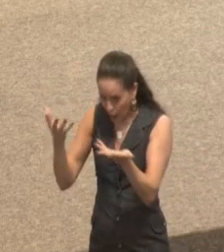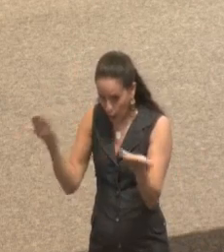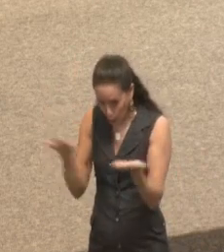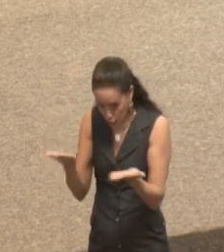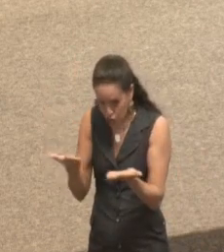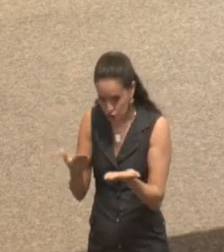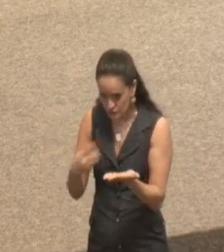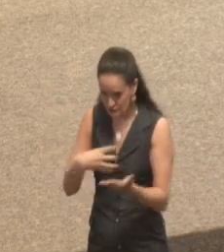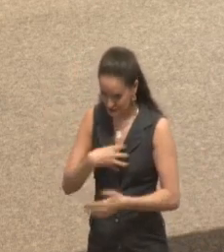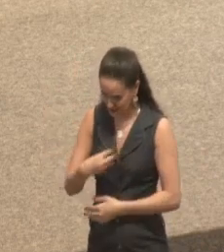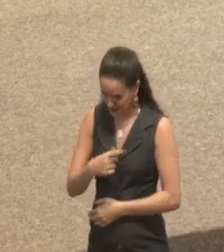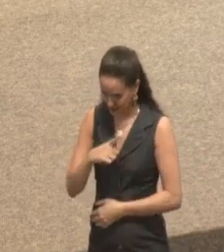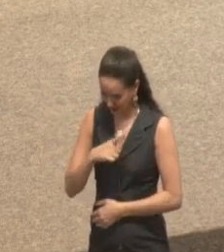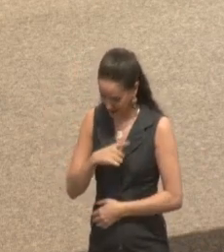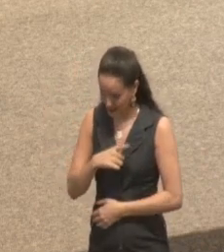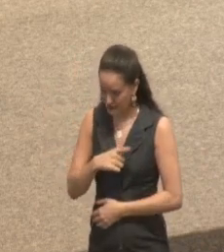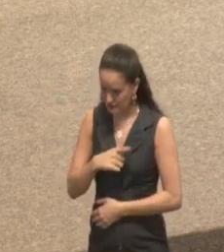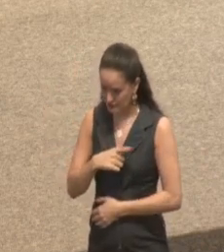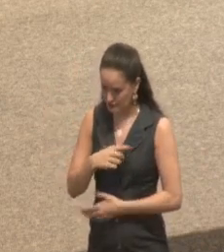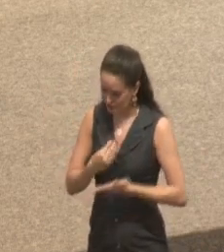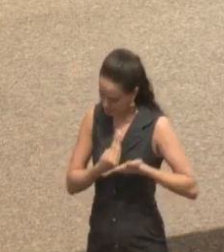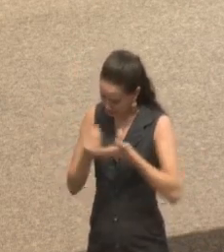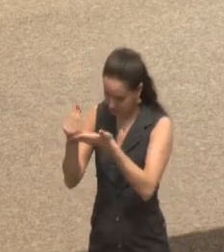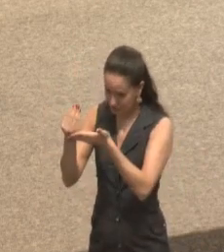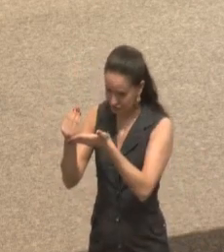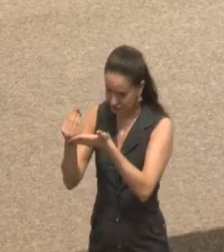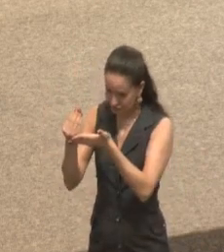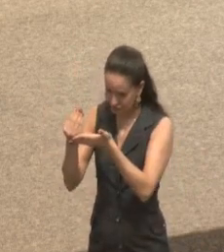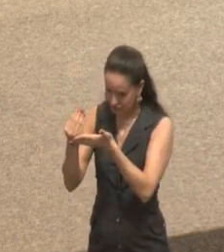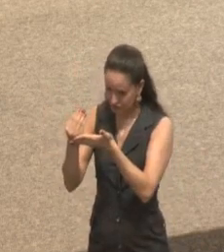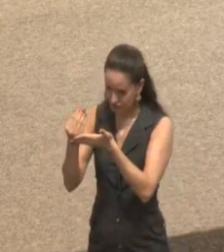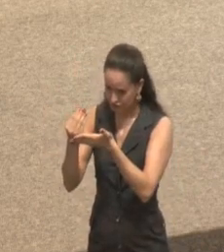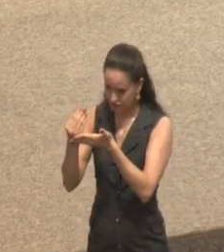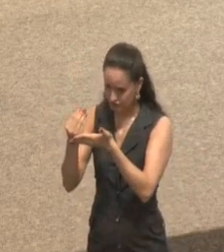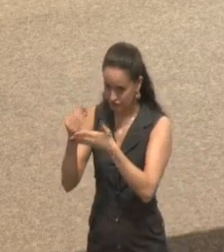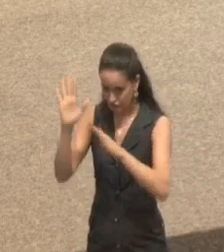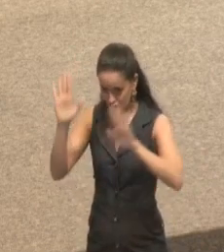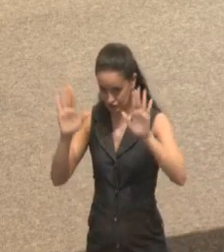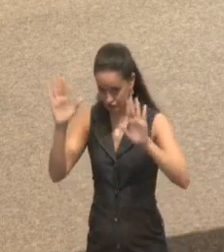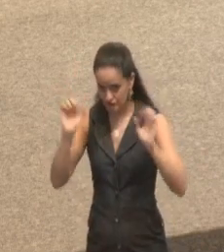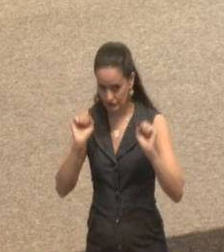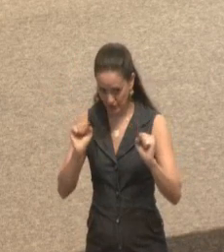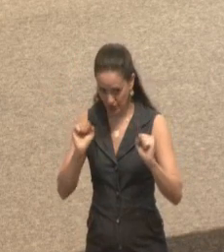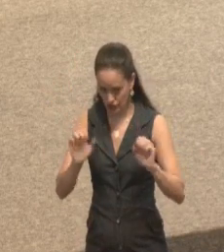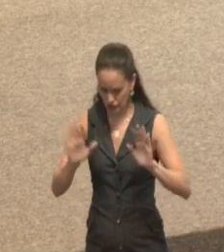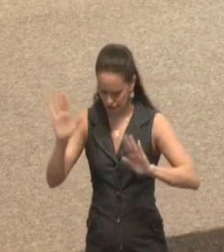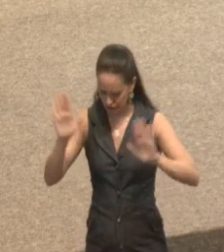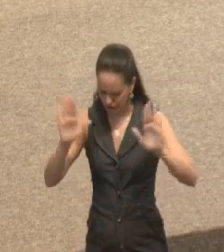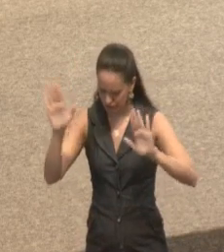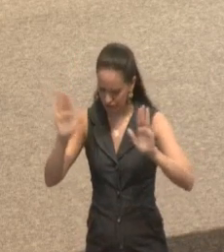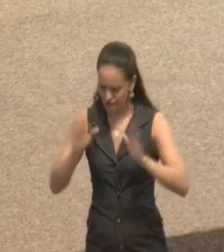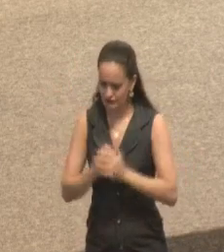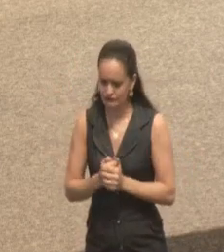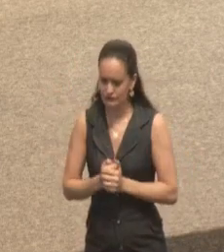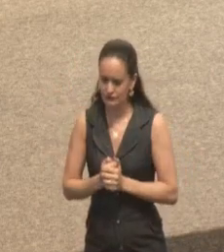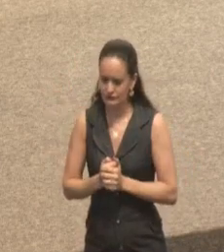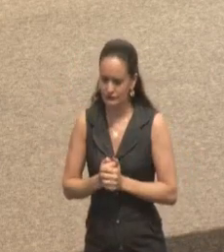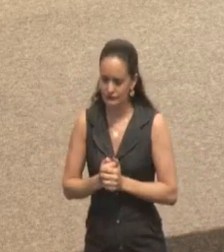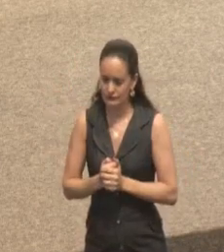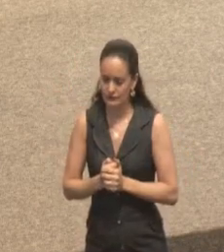tem alguém conosco, e eu quero orar com você. Alguém neste auditório que nesta